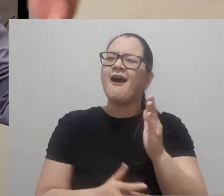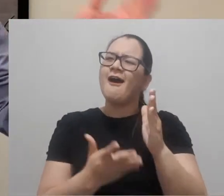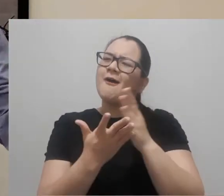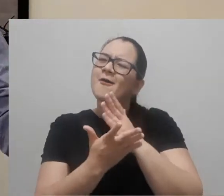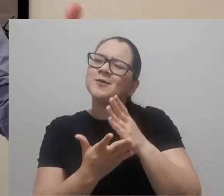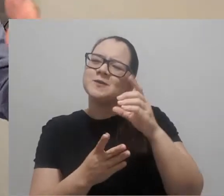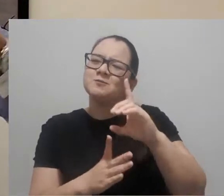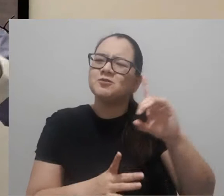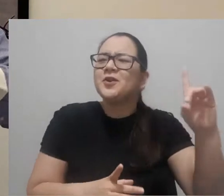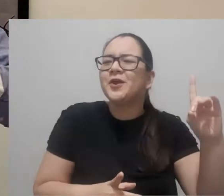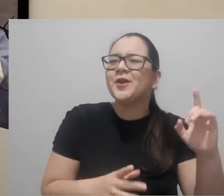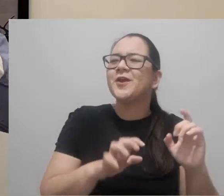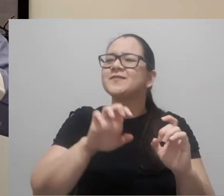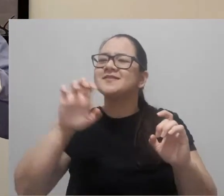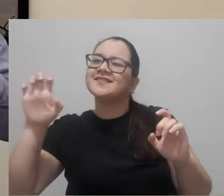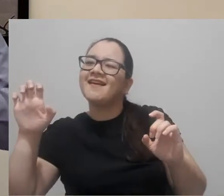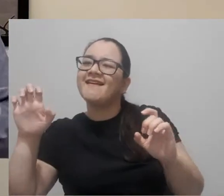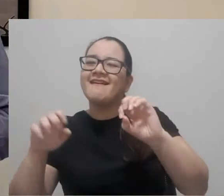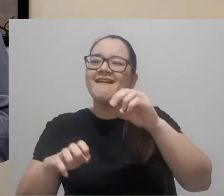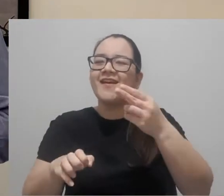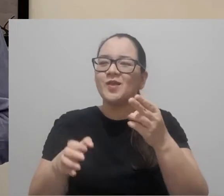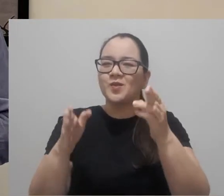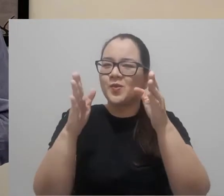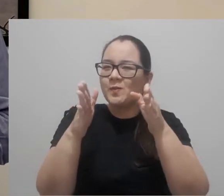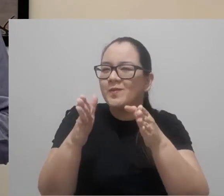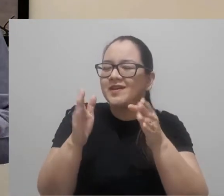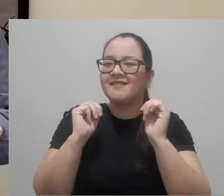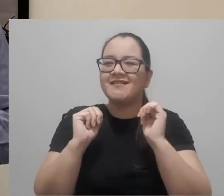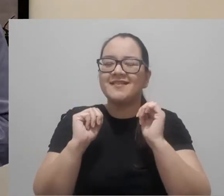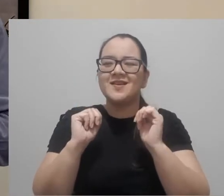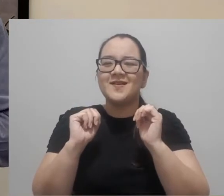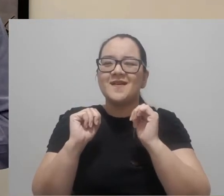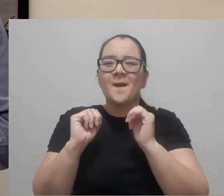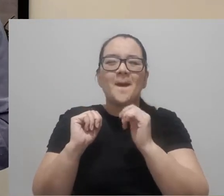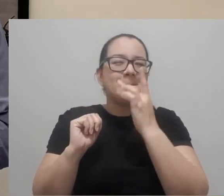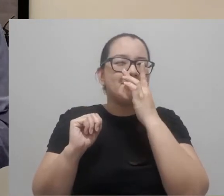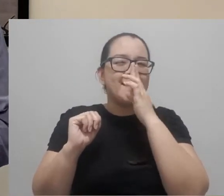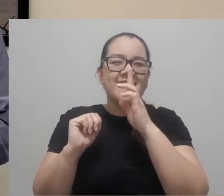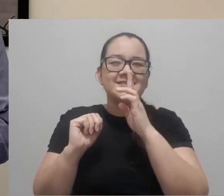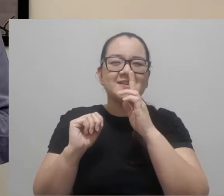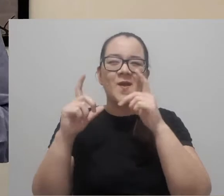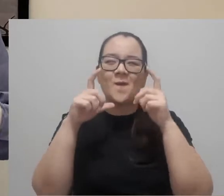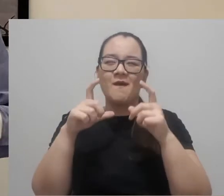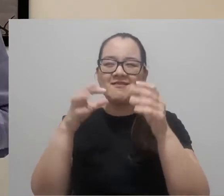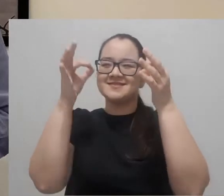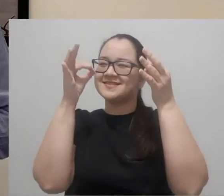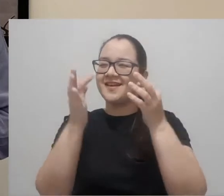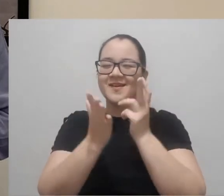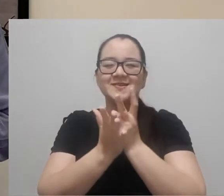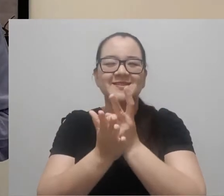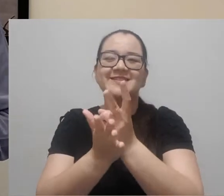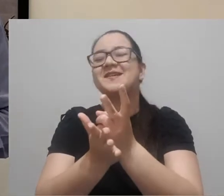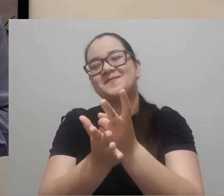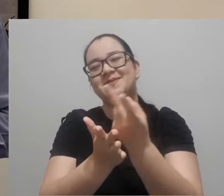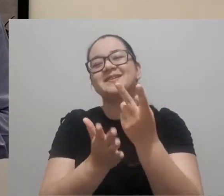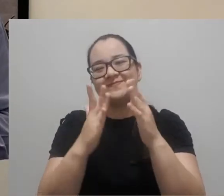direita, outros à esquerda, outros ali no centro. Praticamente cada um com seu lugar marcado, como é sempre assim na